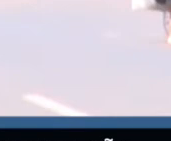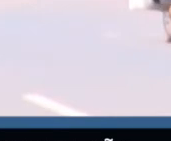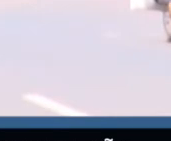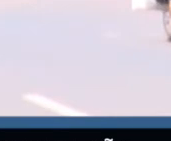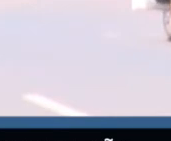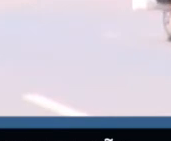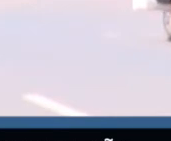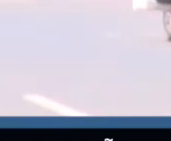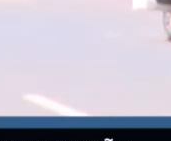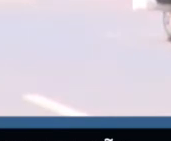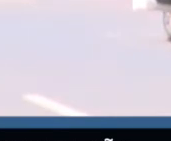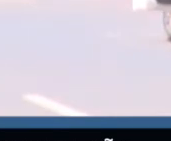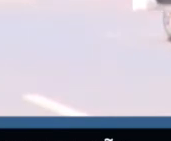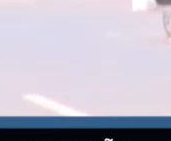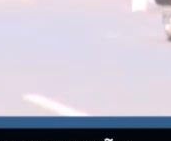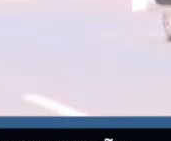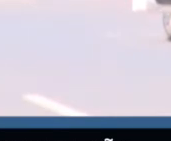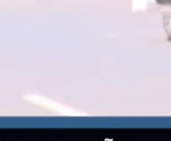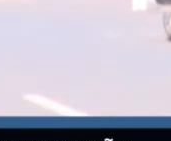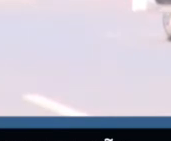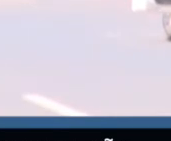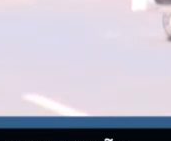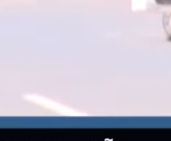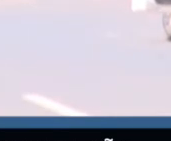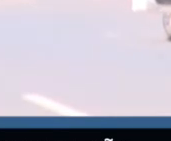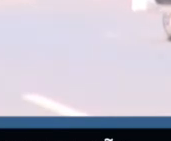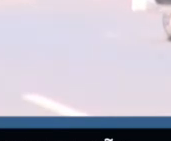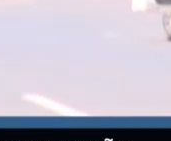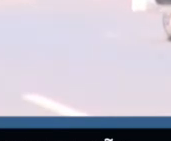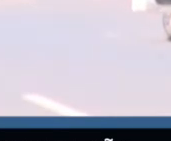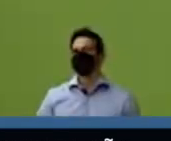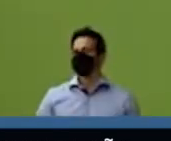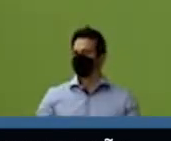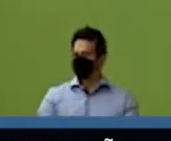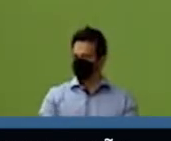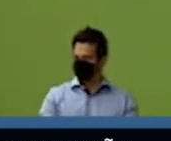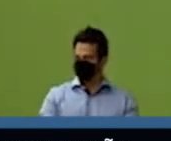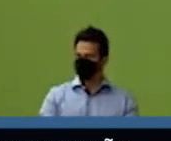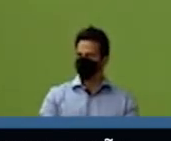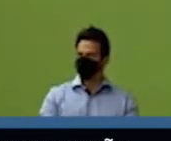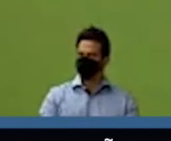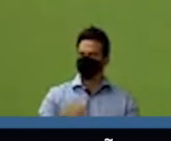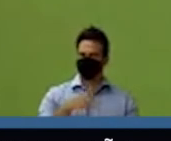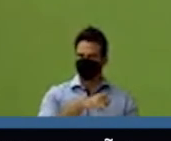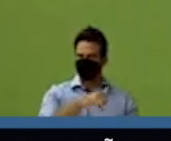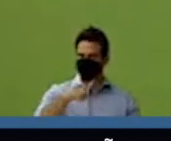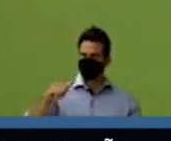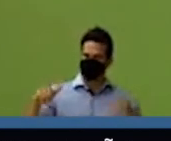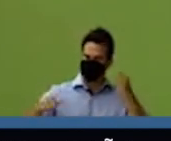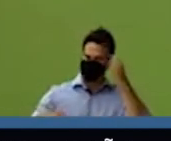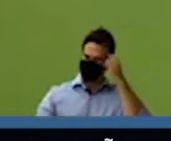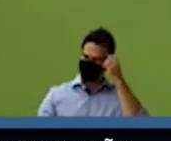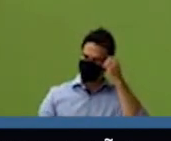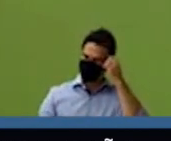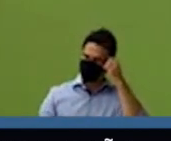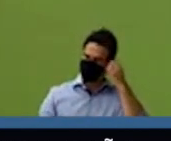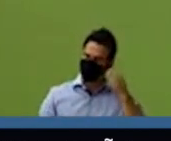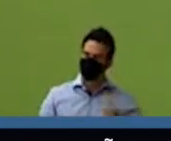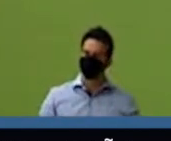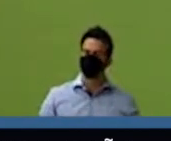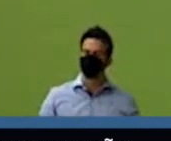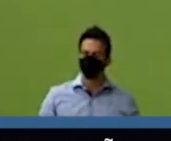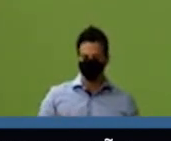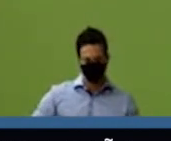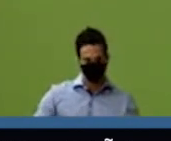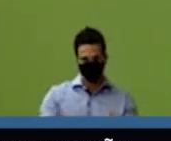chegar em um quantitativo ainda maior que o lote anterior recebendo um novo lote